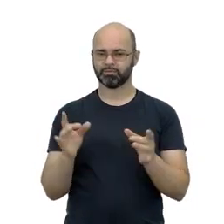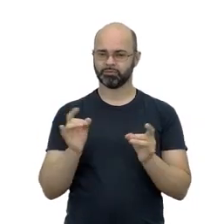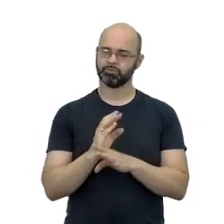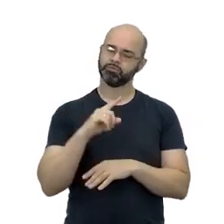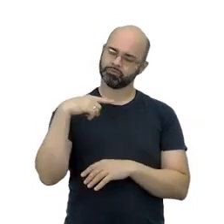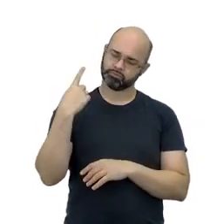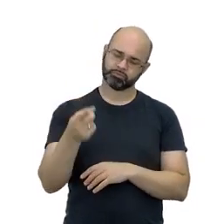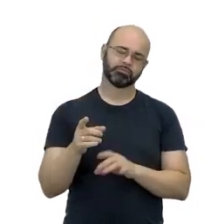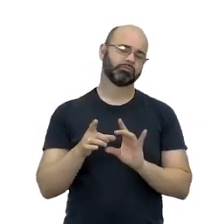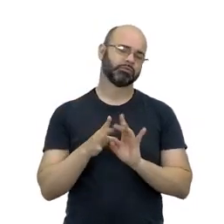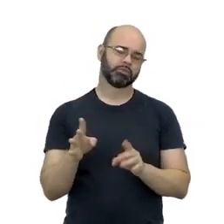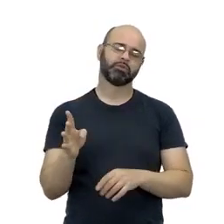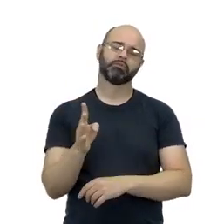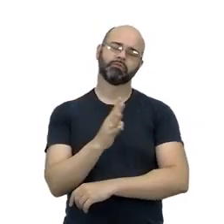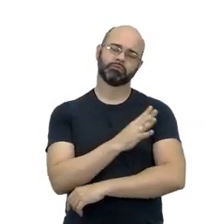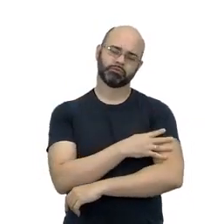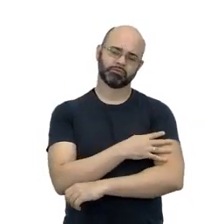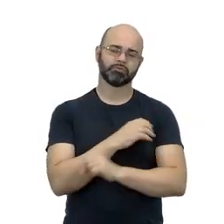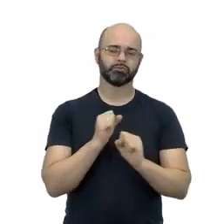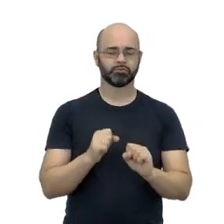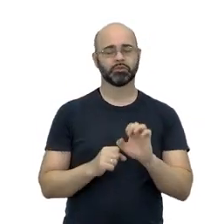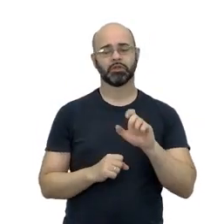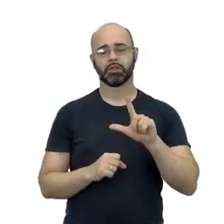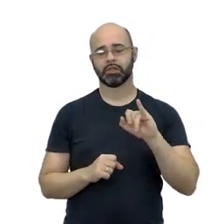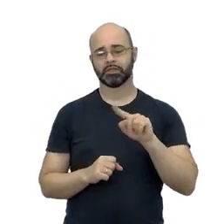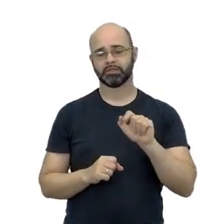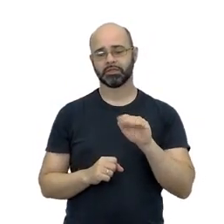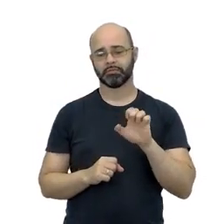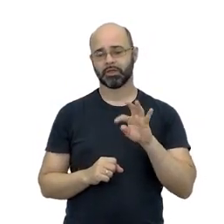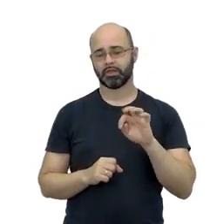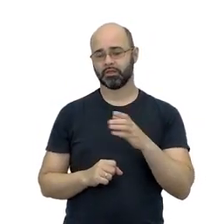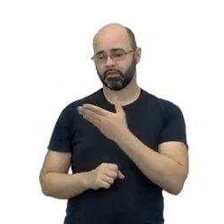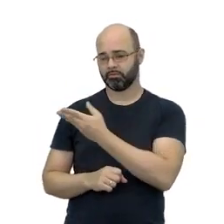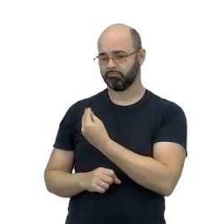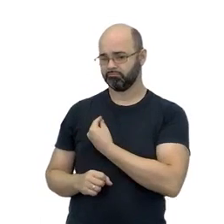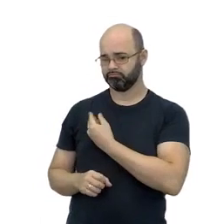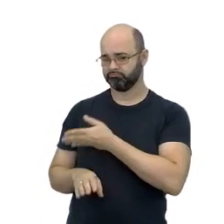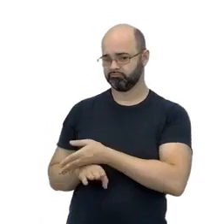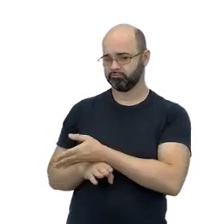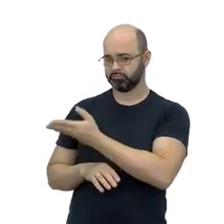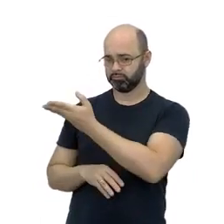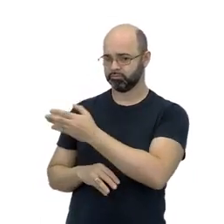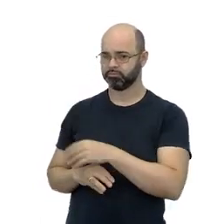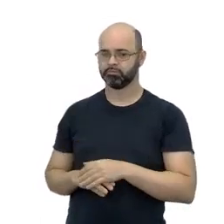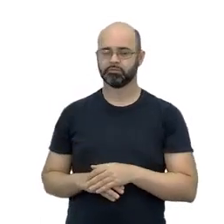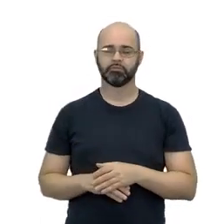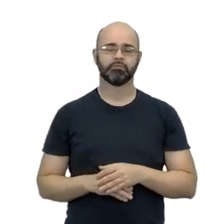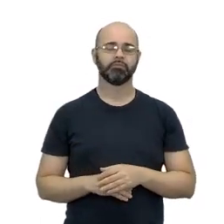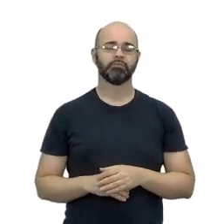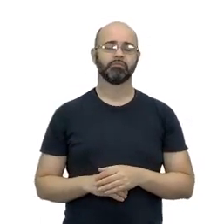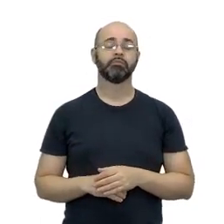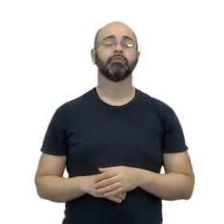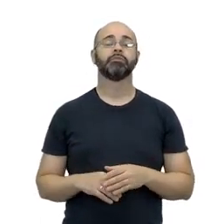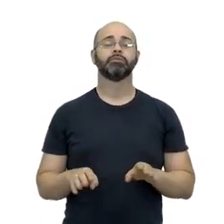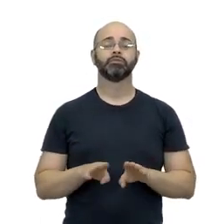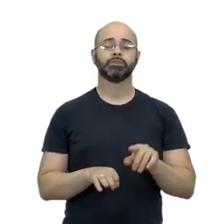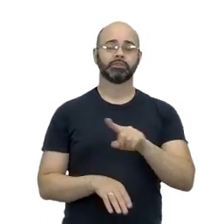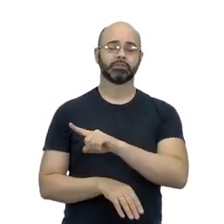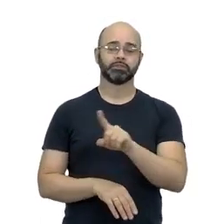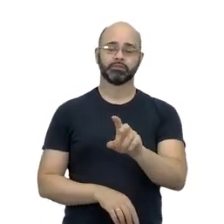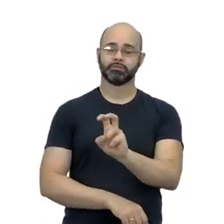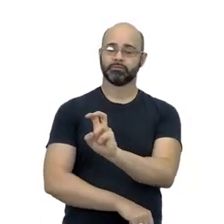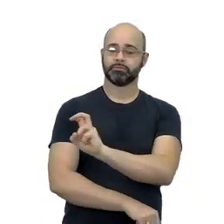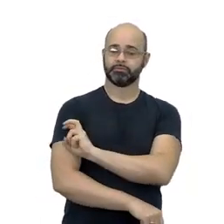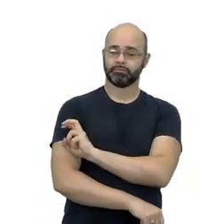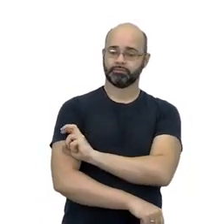do quarto ano, com a Elizabeth, que está aqui conosco, né? E vocês que são de quinto ano, vão acessar a pílula